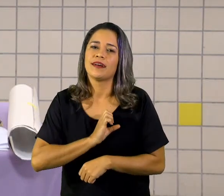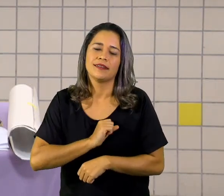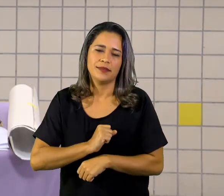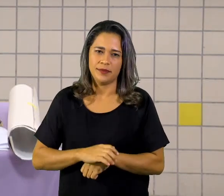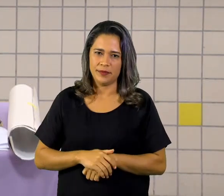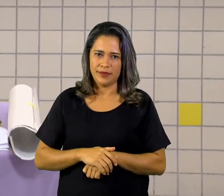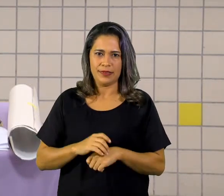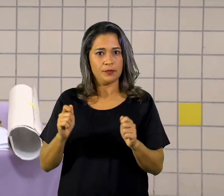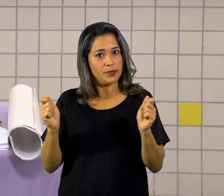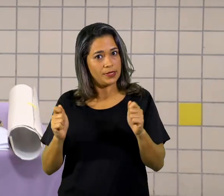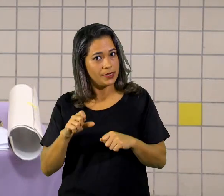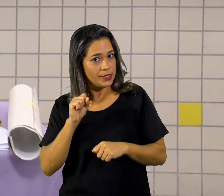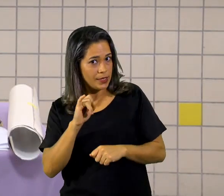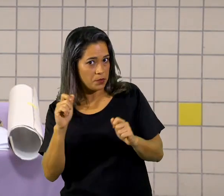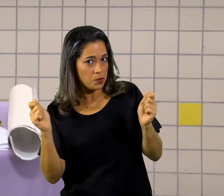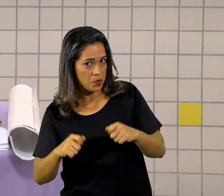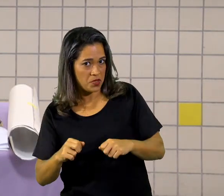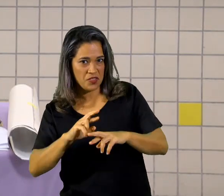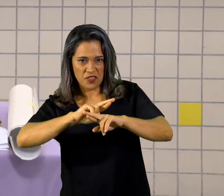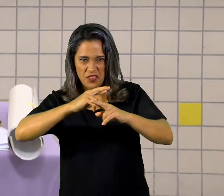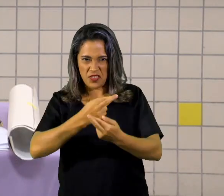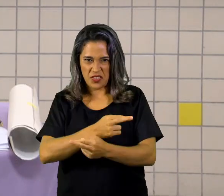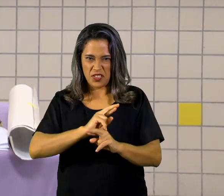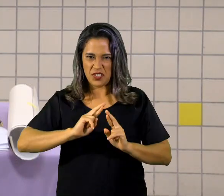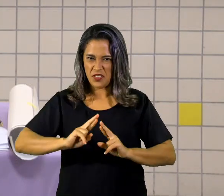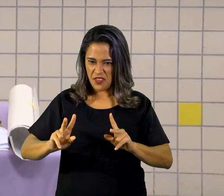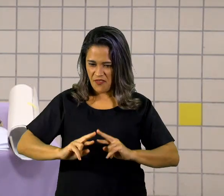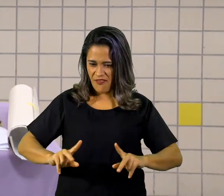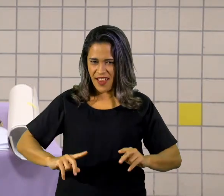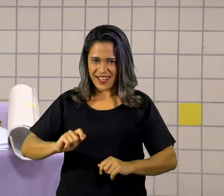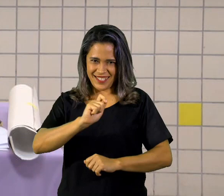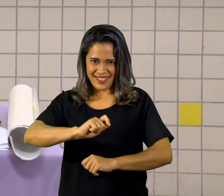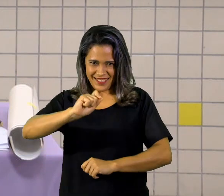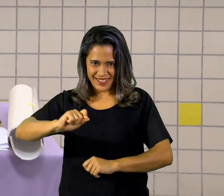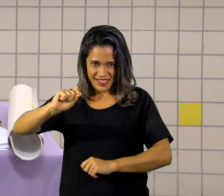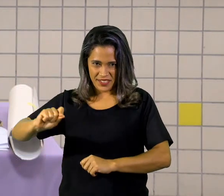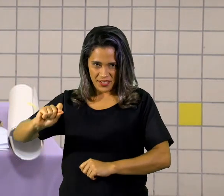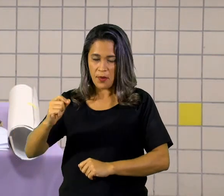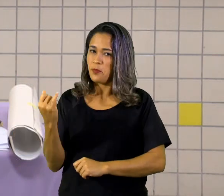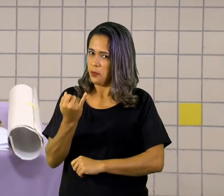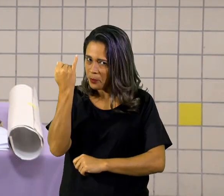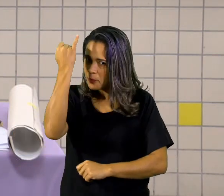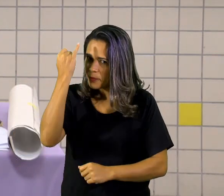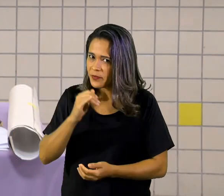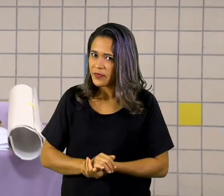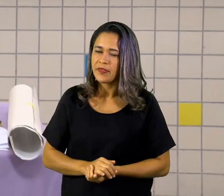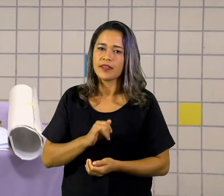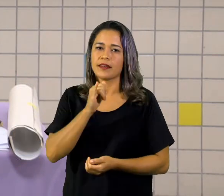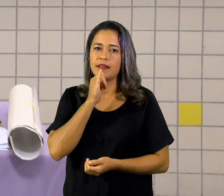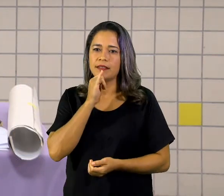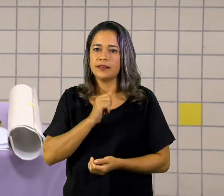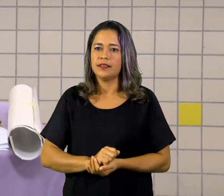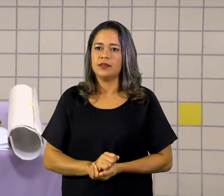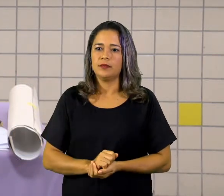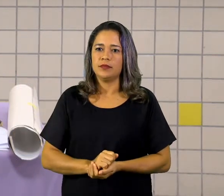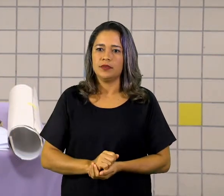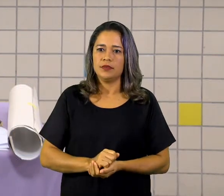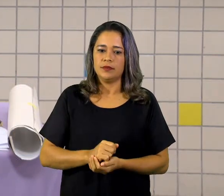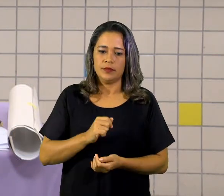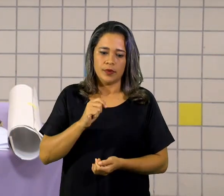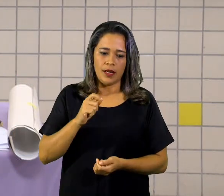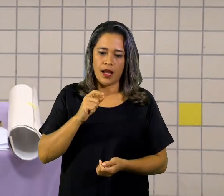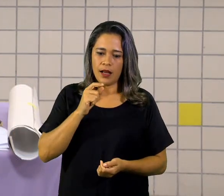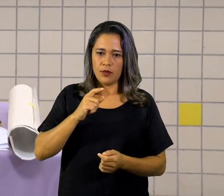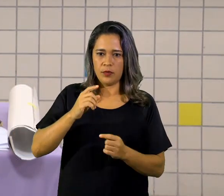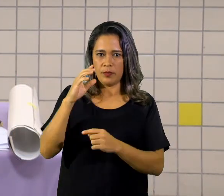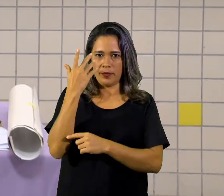possibilidade de oferecer diferentes riscadores, é muito importante. Por exemplo, um graveto na areia molhada